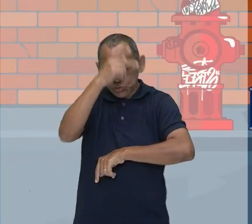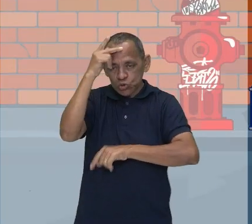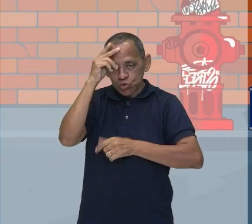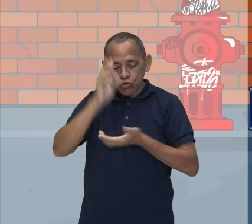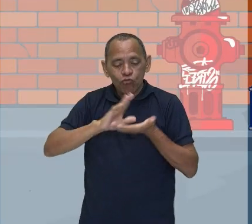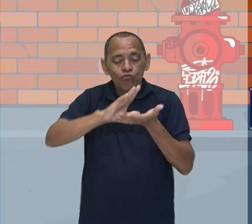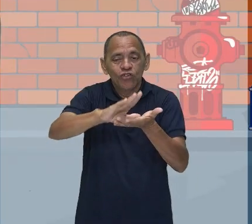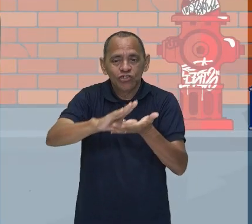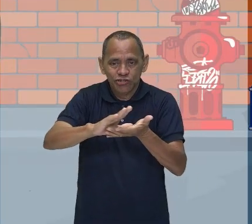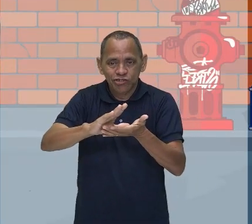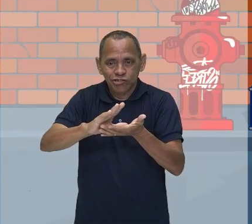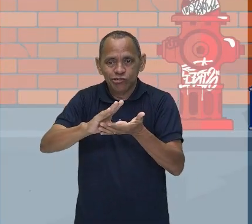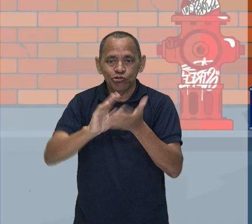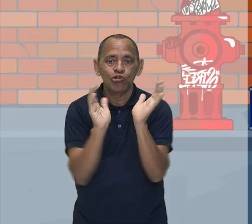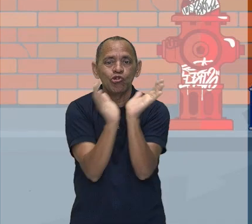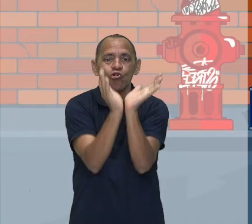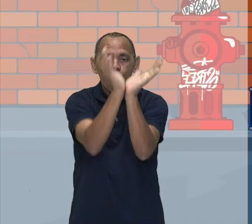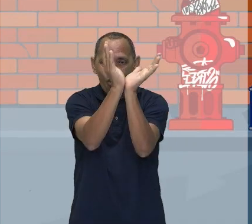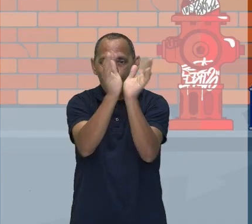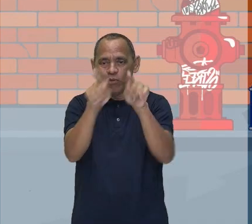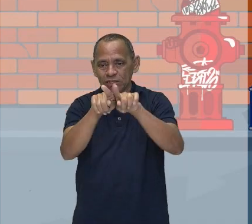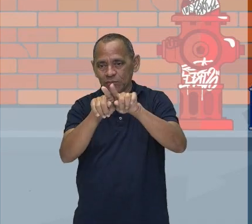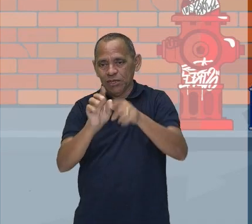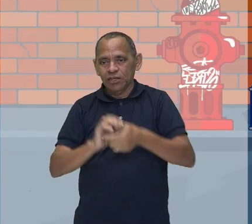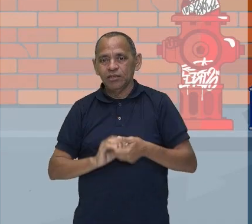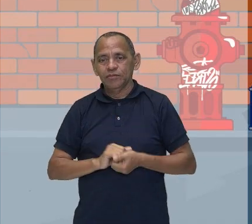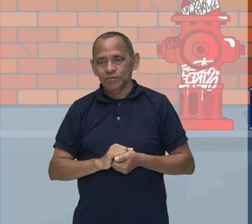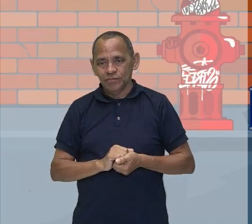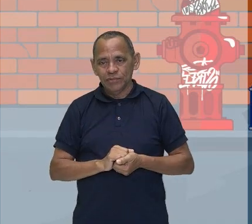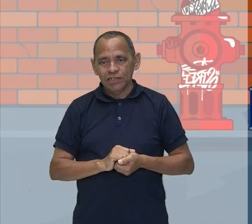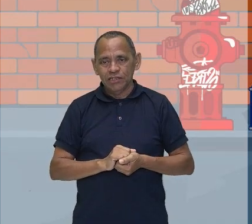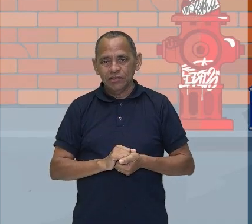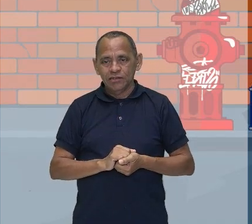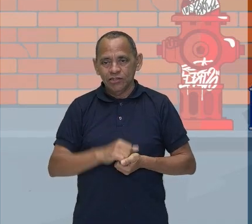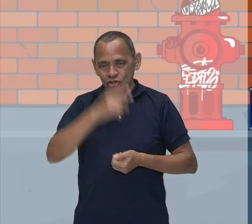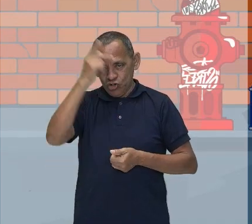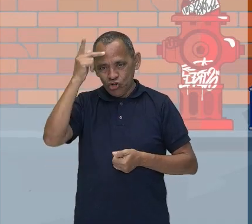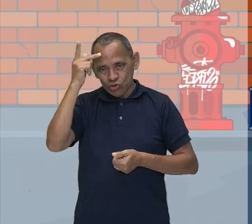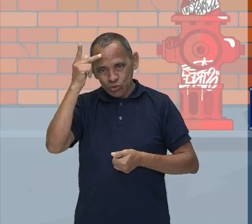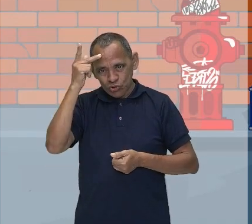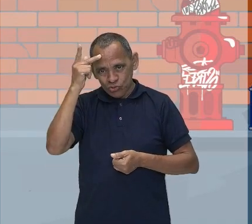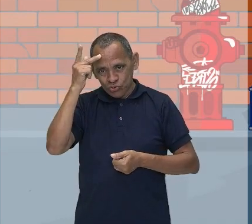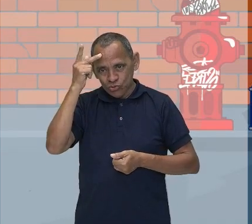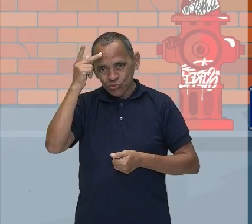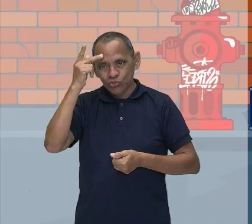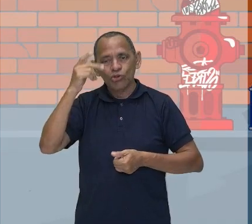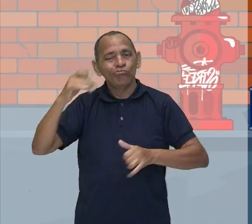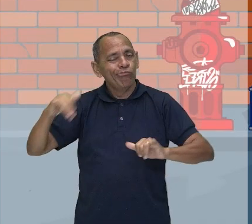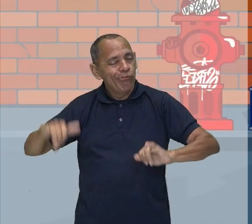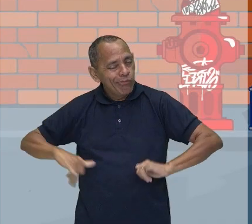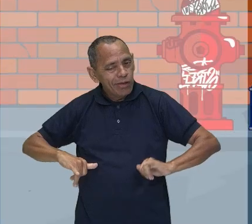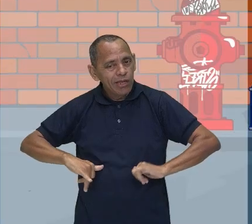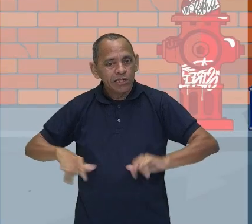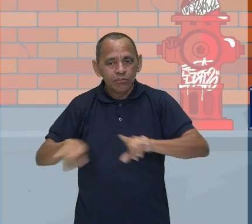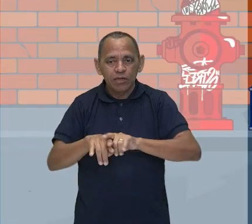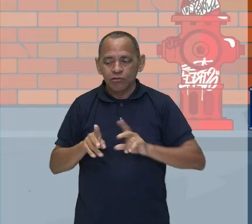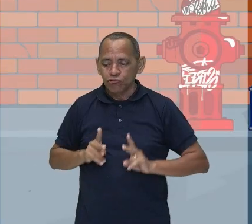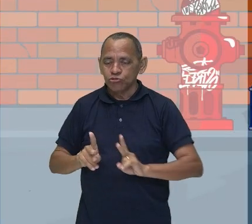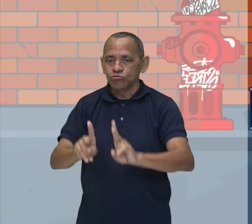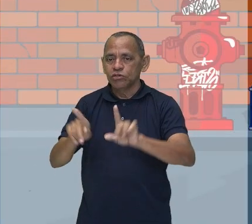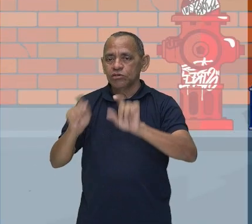estão investindo onde não deveria estar. Então, é o povo sofrendo. Certo, gente? Muito bem. Então, vamos continuar.